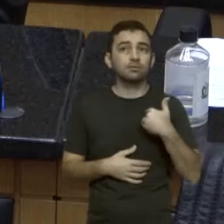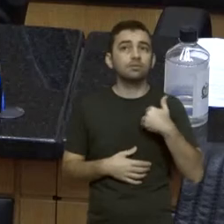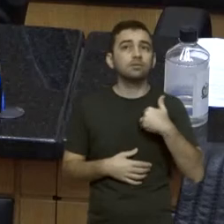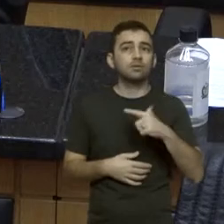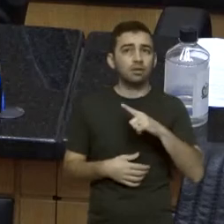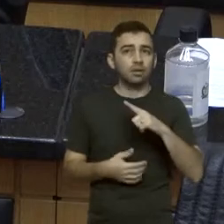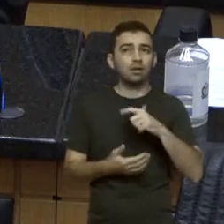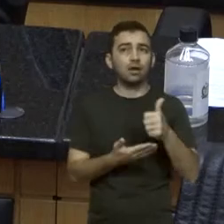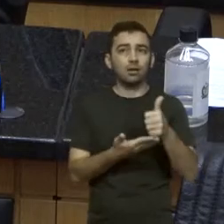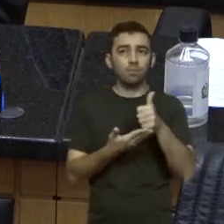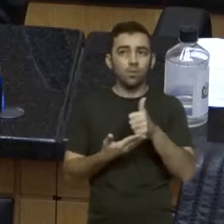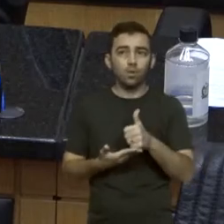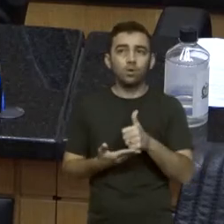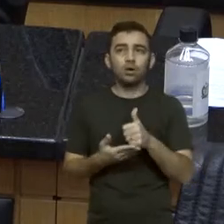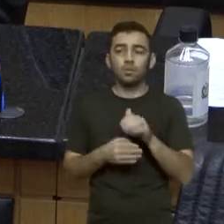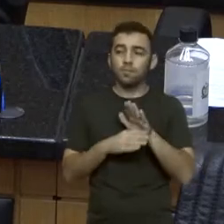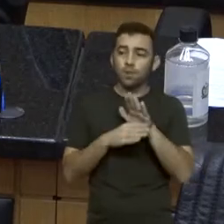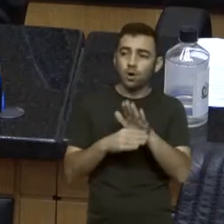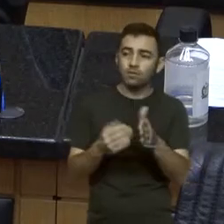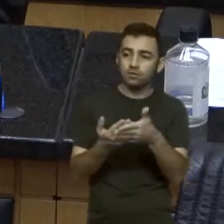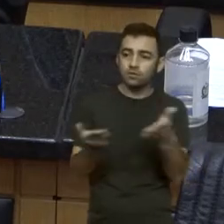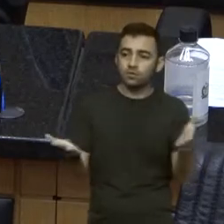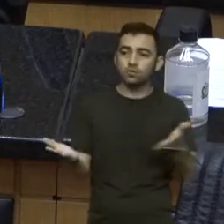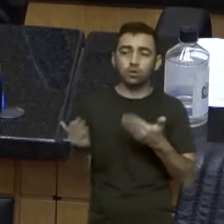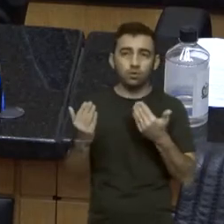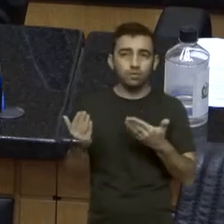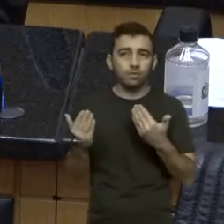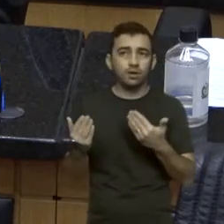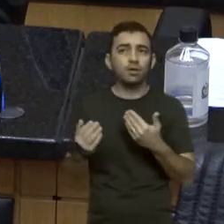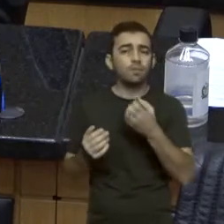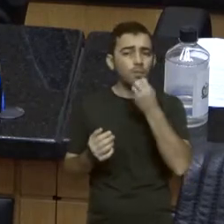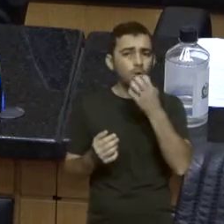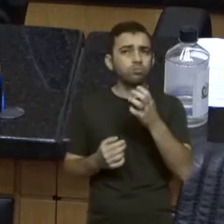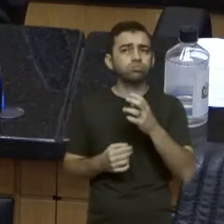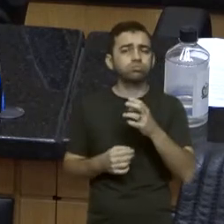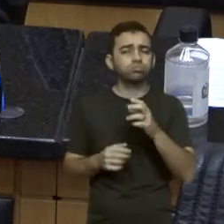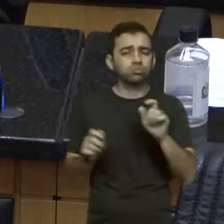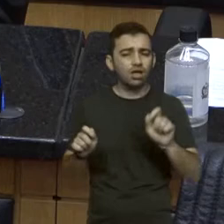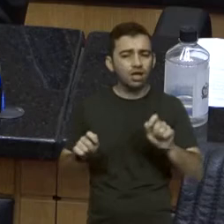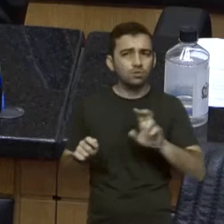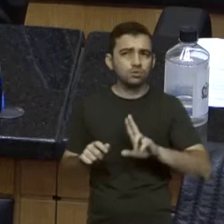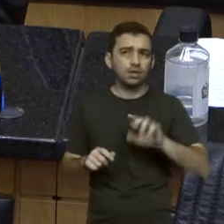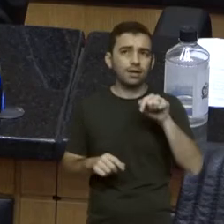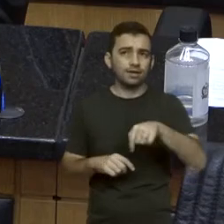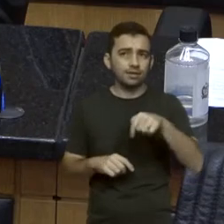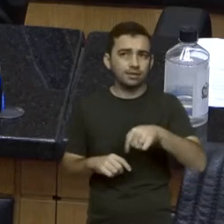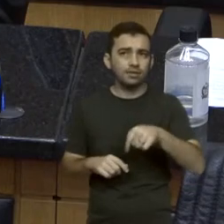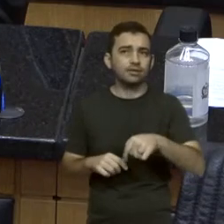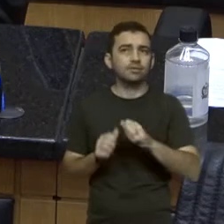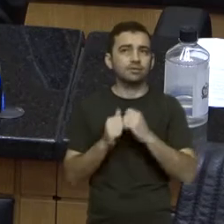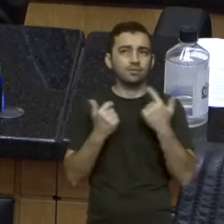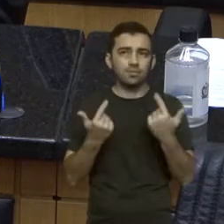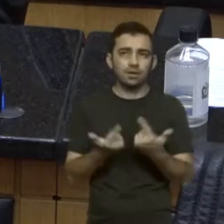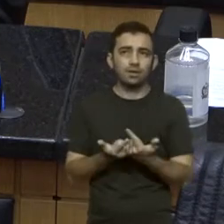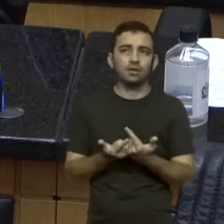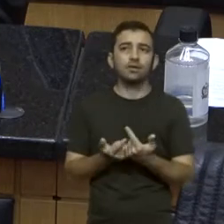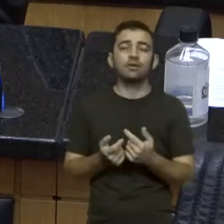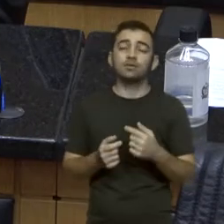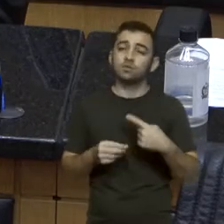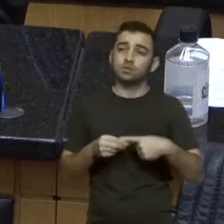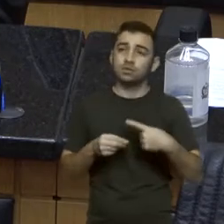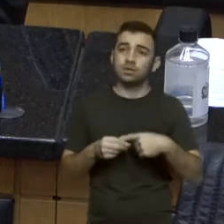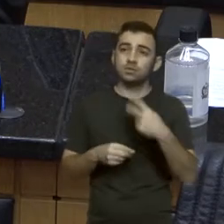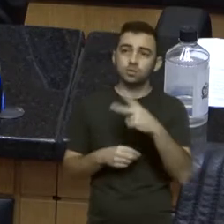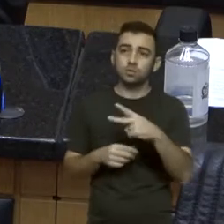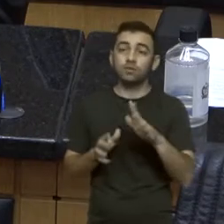colaborar com os mais jovens, né, o senhor vai ser muito útil a esta casa, útil a Santa Catarina, a sua cidade, e vai ser um orgulho para a